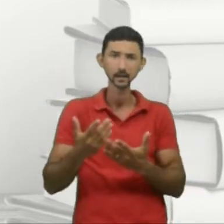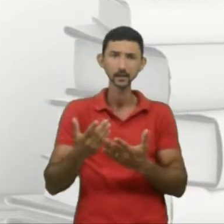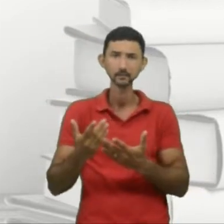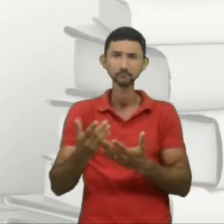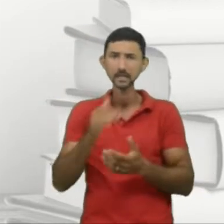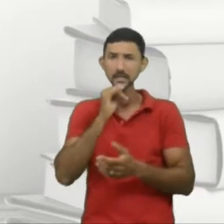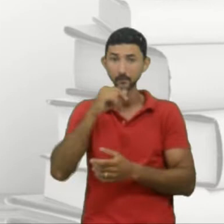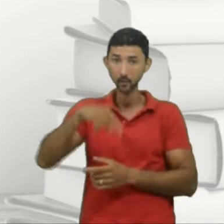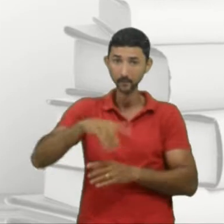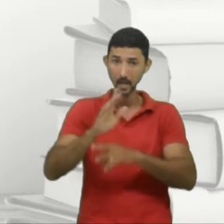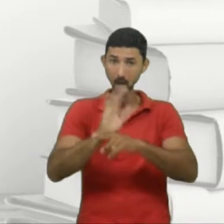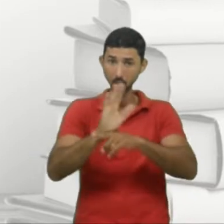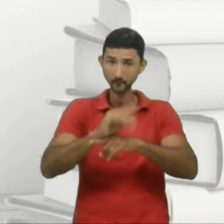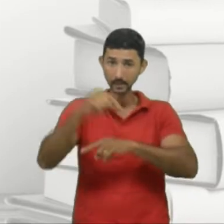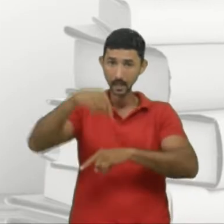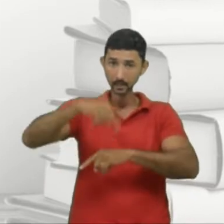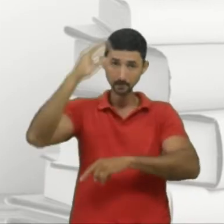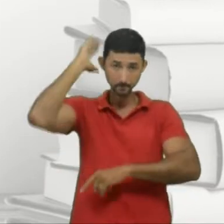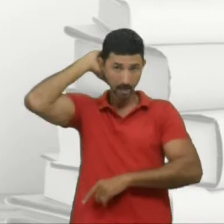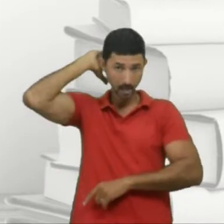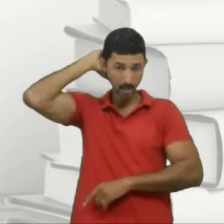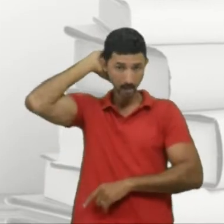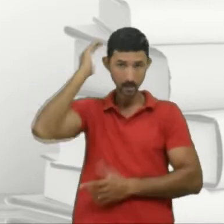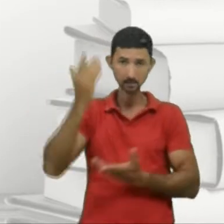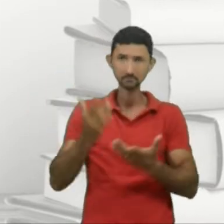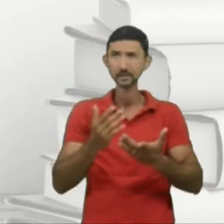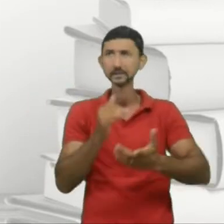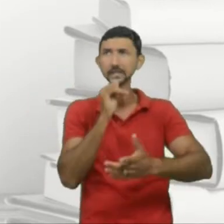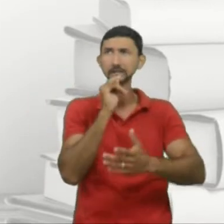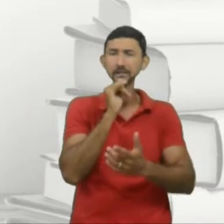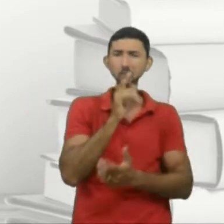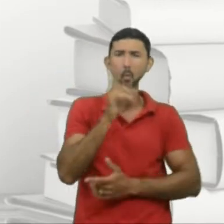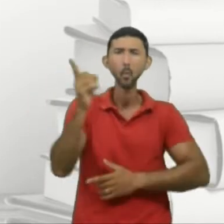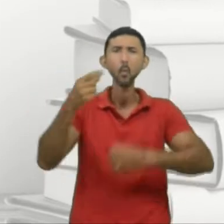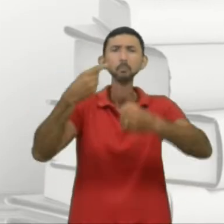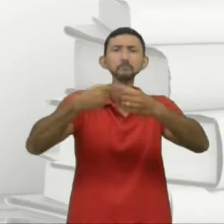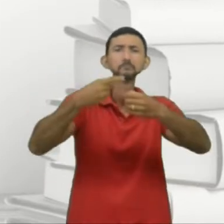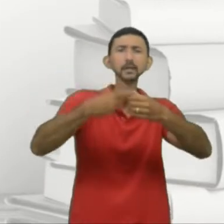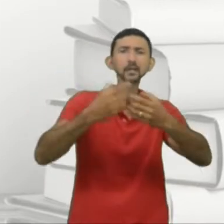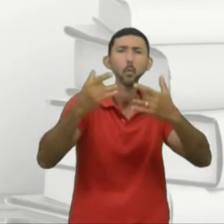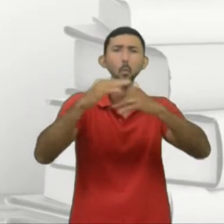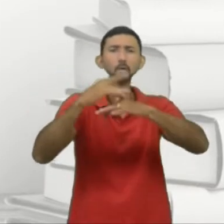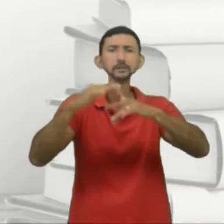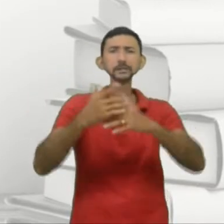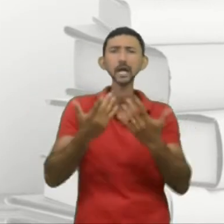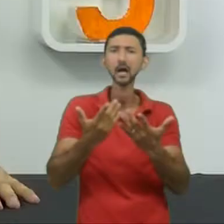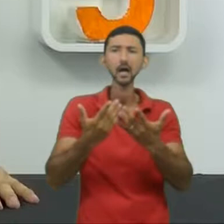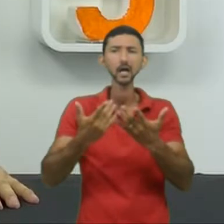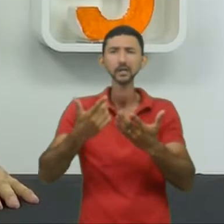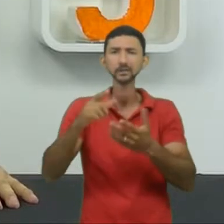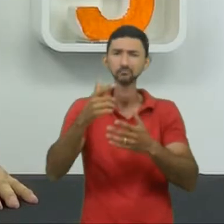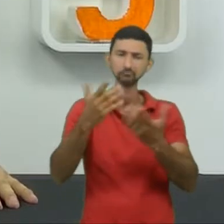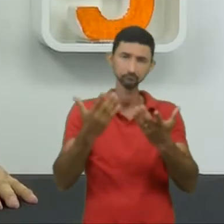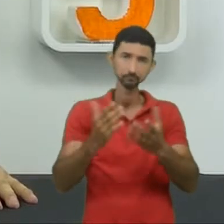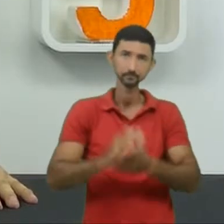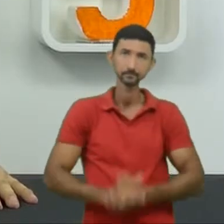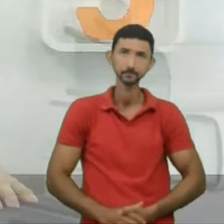ele é daqui de Belém, certo? Mas você poderia falar aí de outra cidade que de repente você tenha em